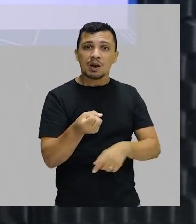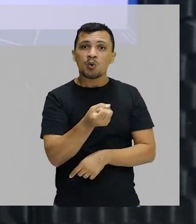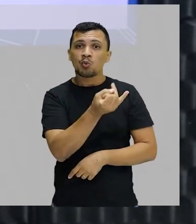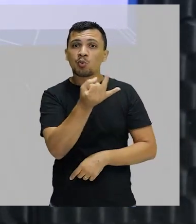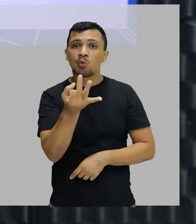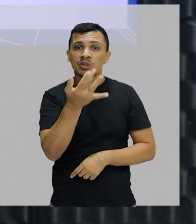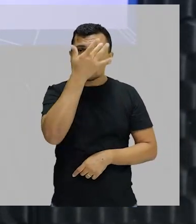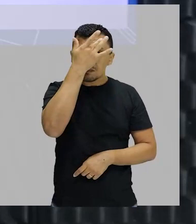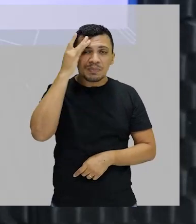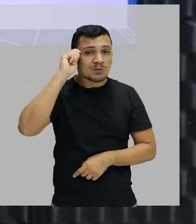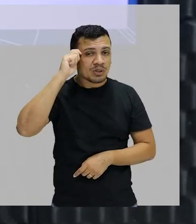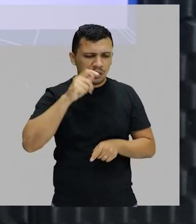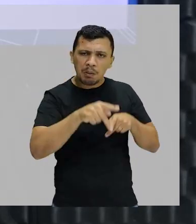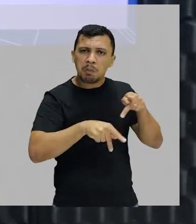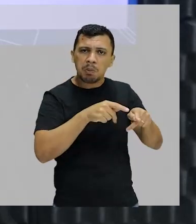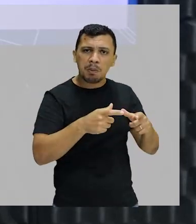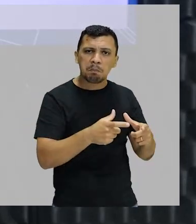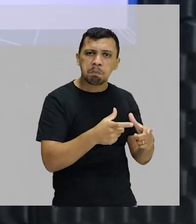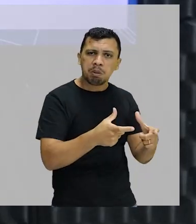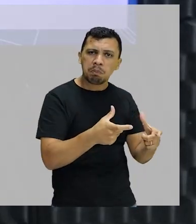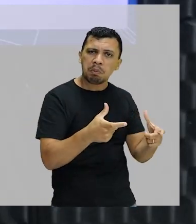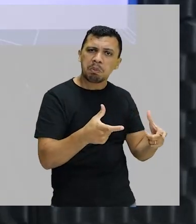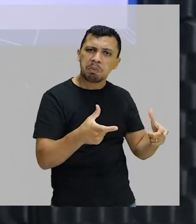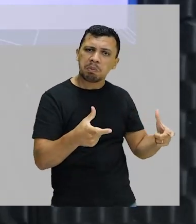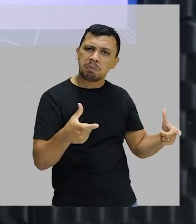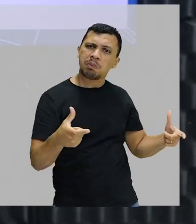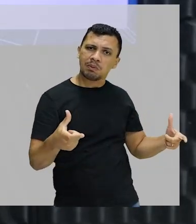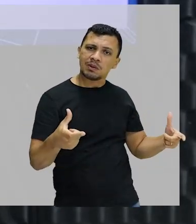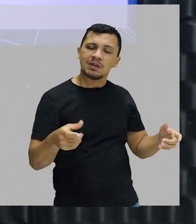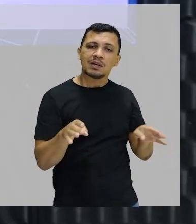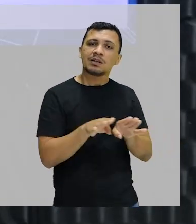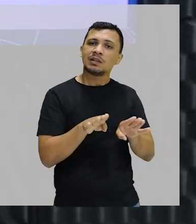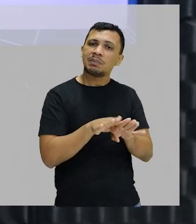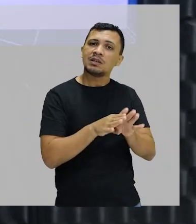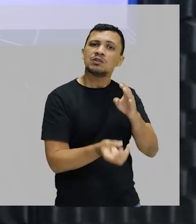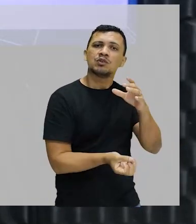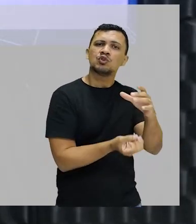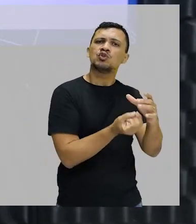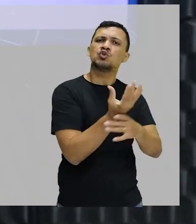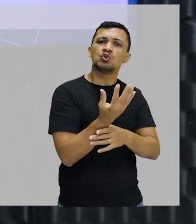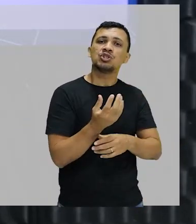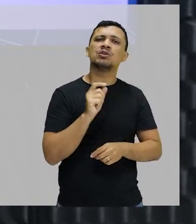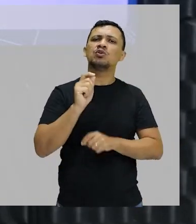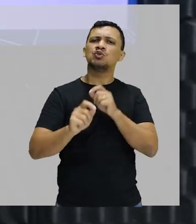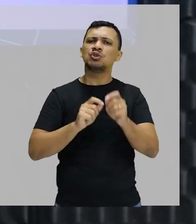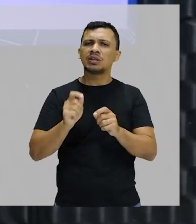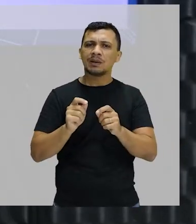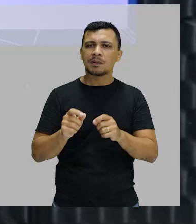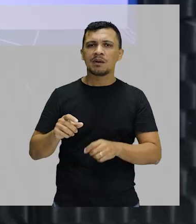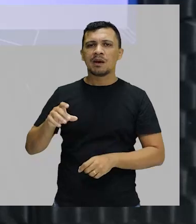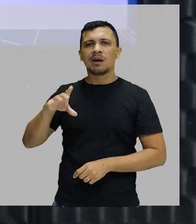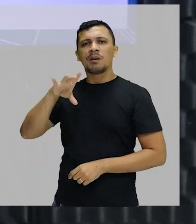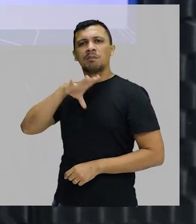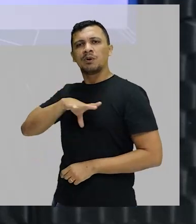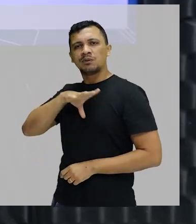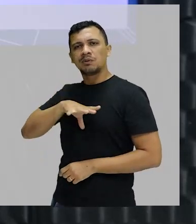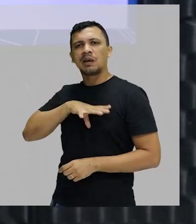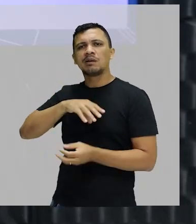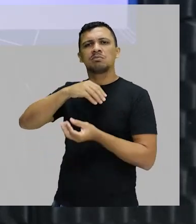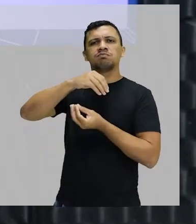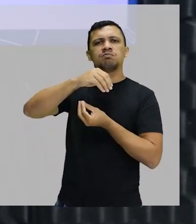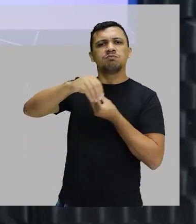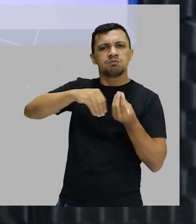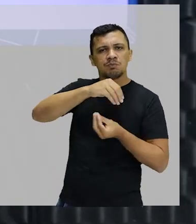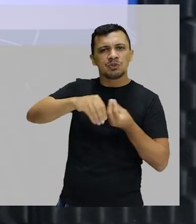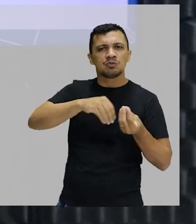né, em quantidade. E também a população que surge dessa mestiçagem também, muito própria da nossa história,